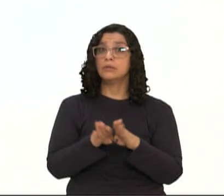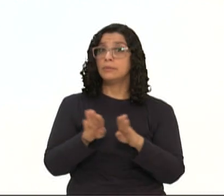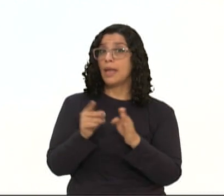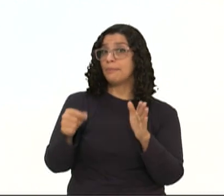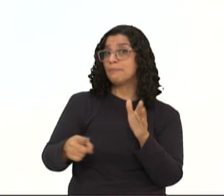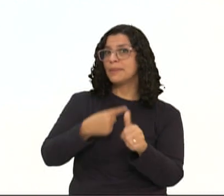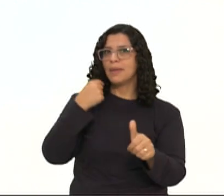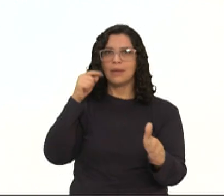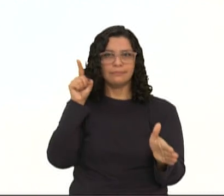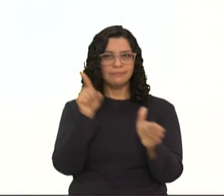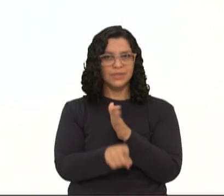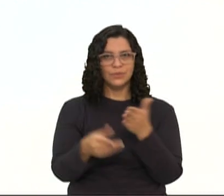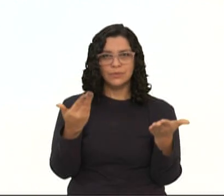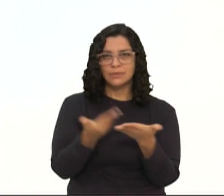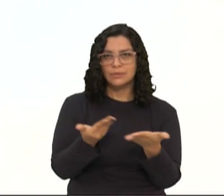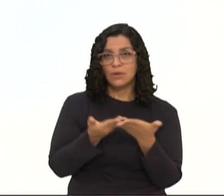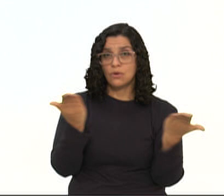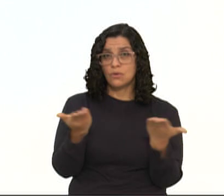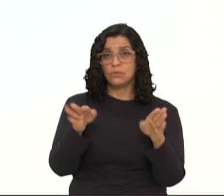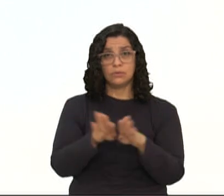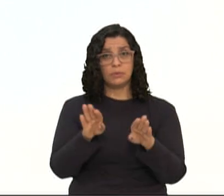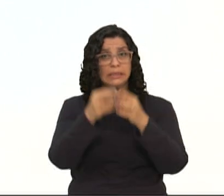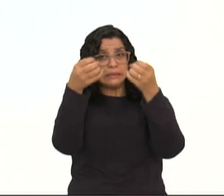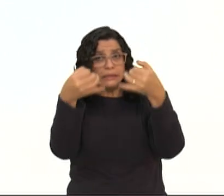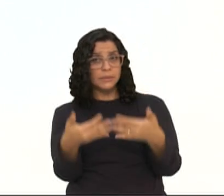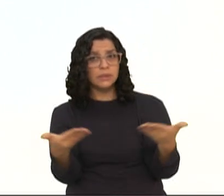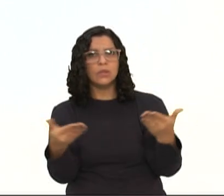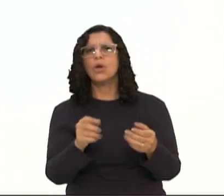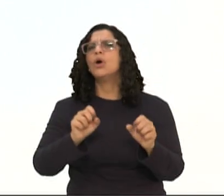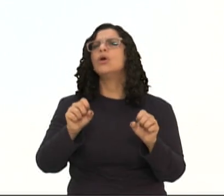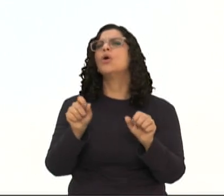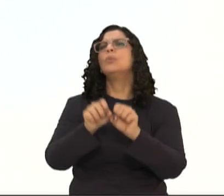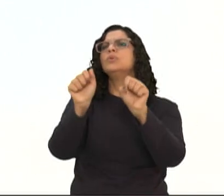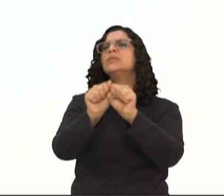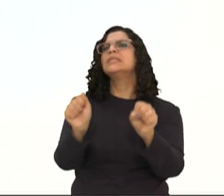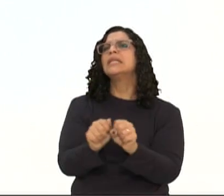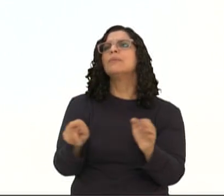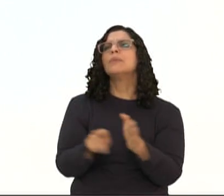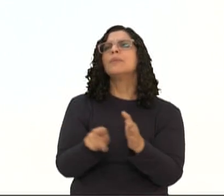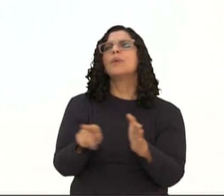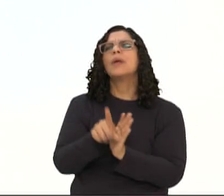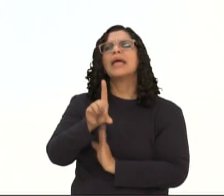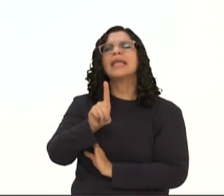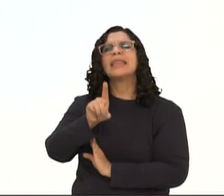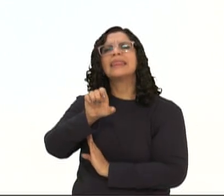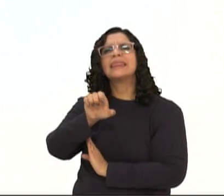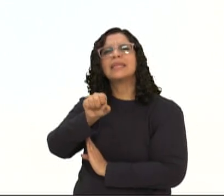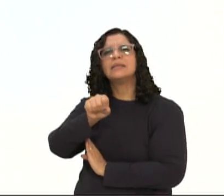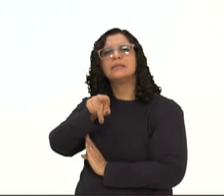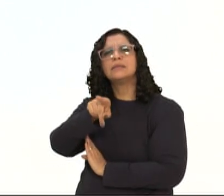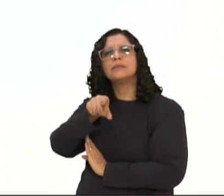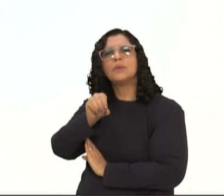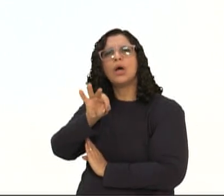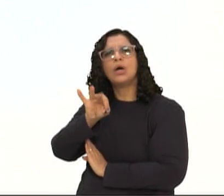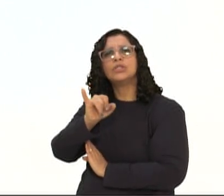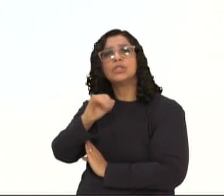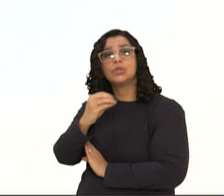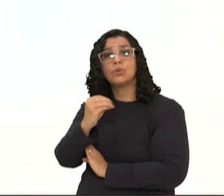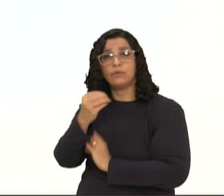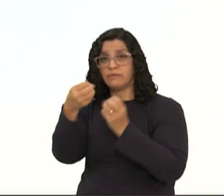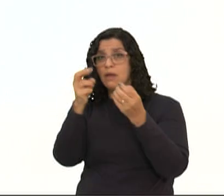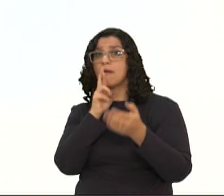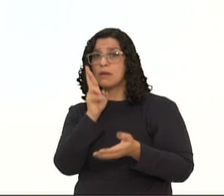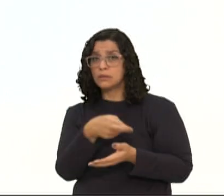então para o primeiro quiz da aula de hoje. Explique o que é um sistema de governo despótico. Vocês têm uns minutinhos